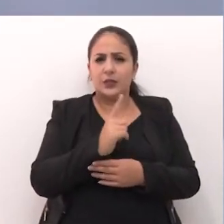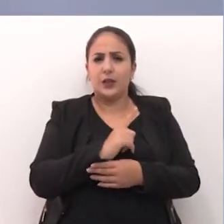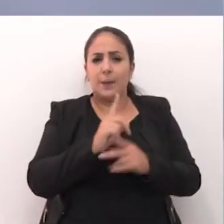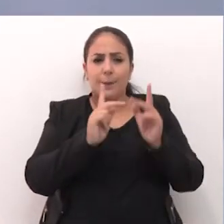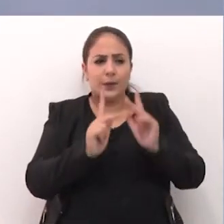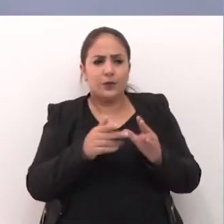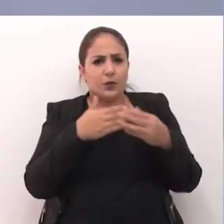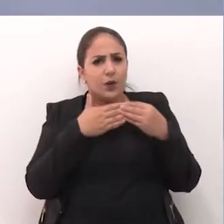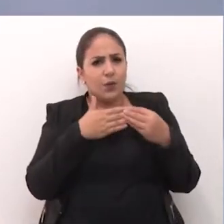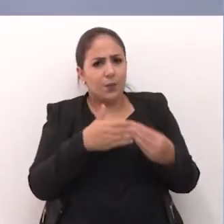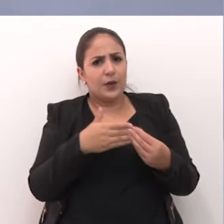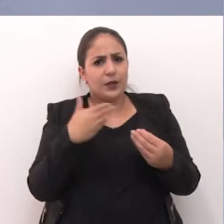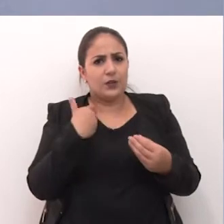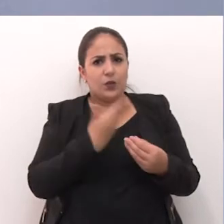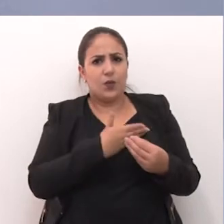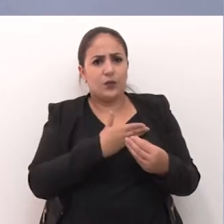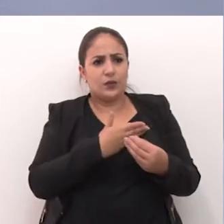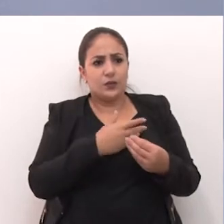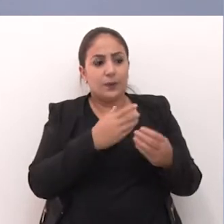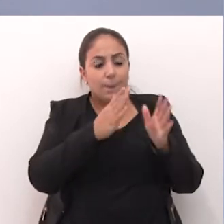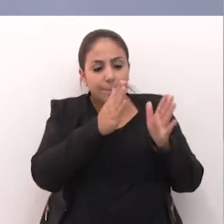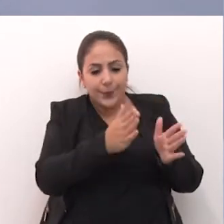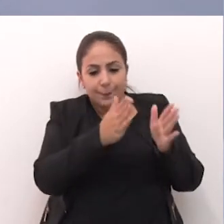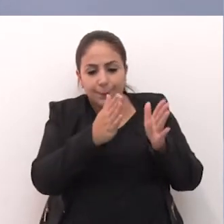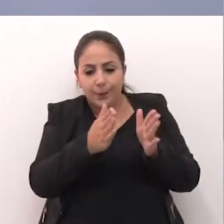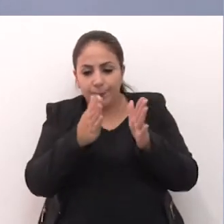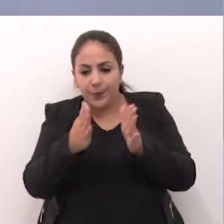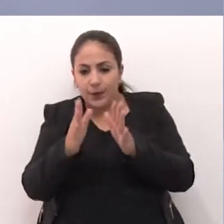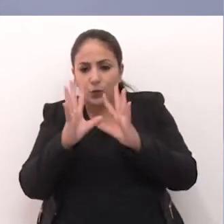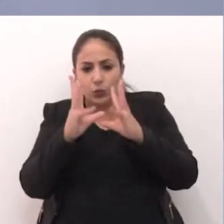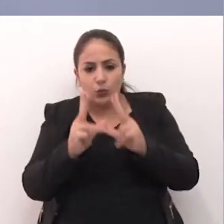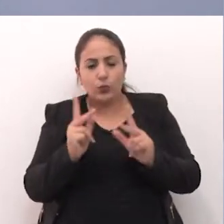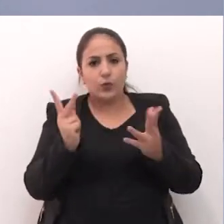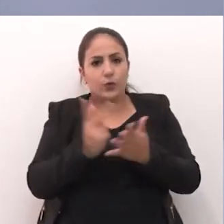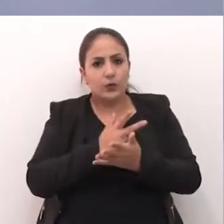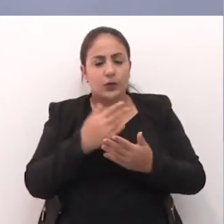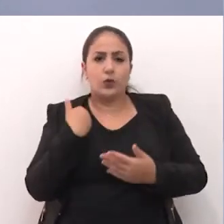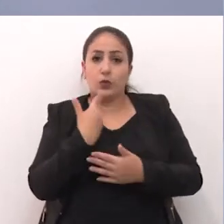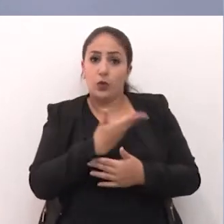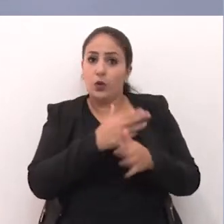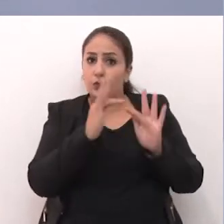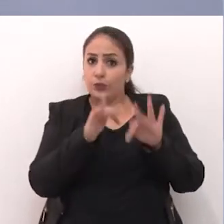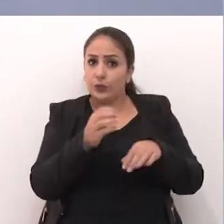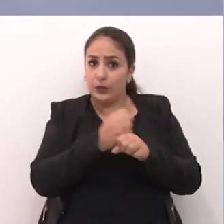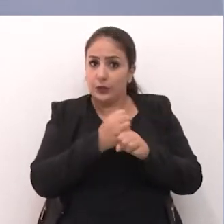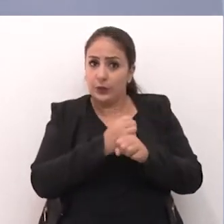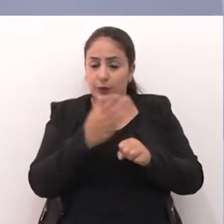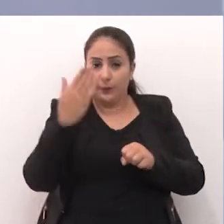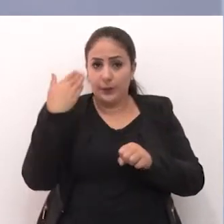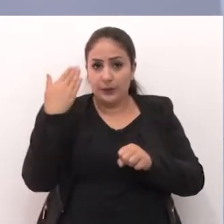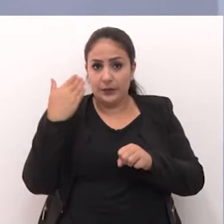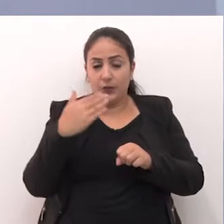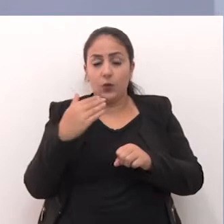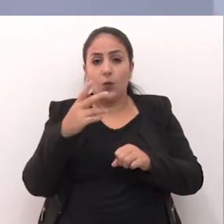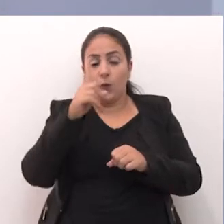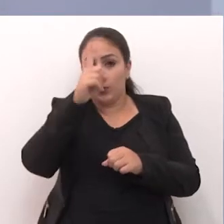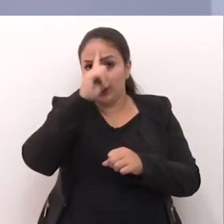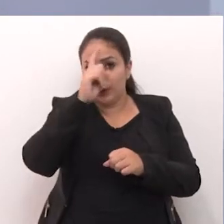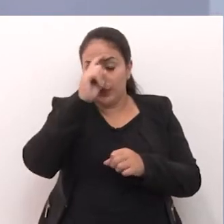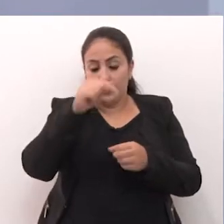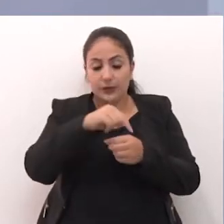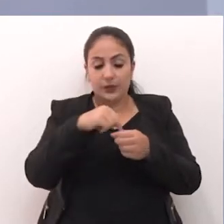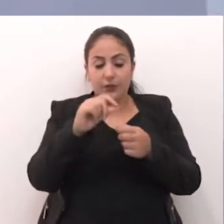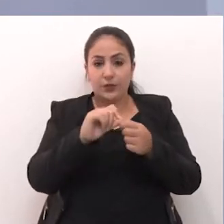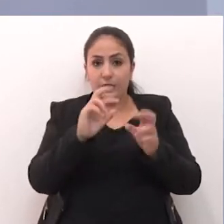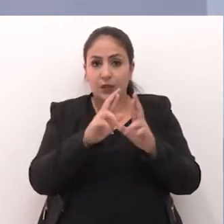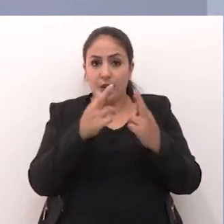dar para quem nos acompanha, passo a passo do que aconteceu. Nós, no final do ano passado, o